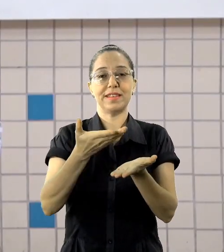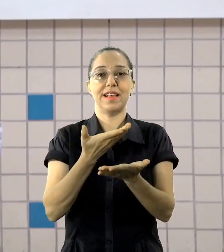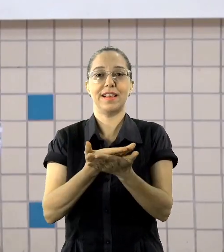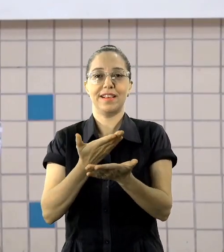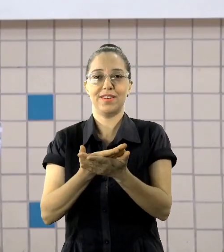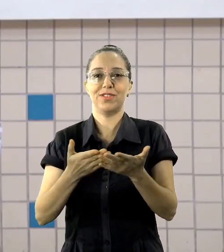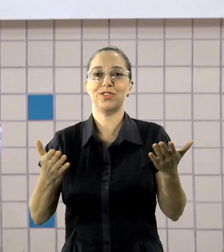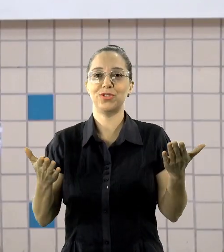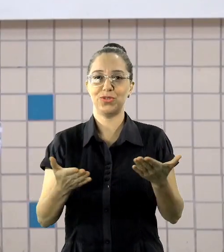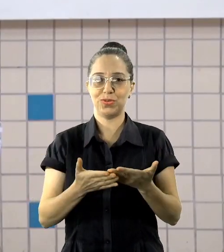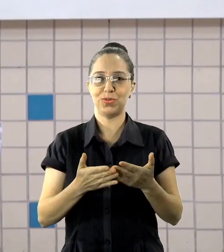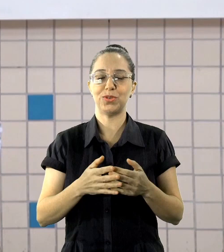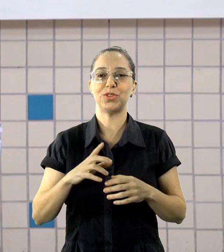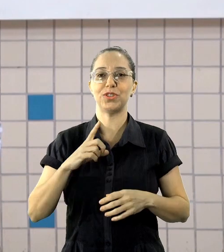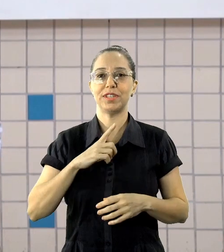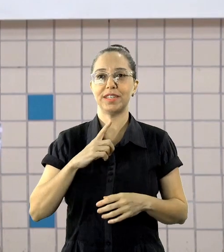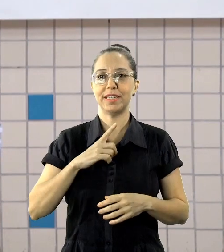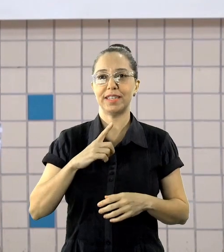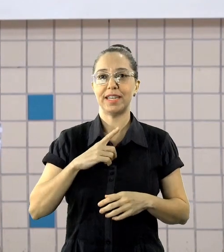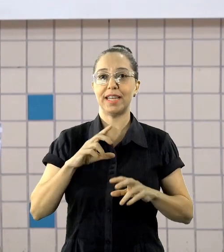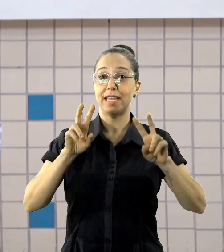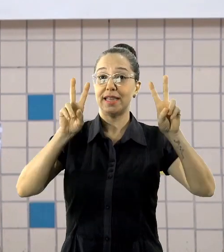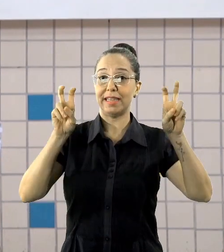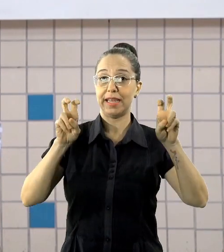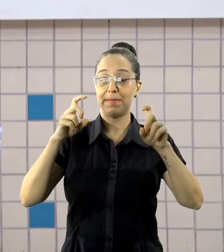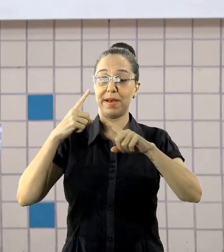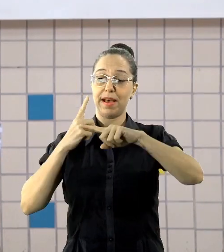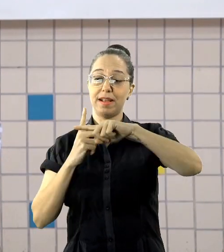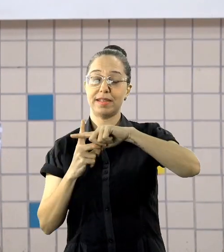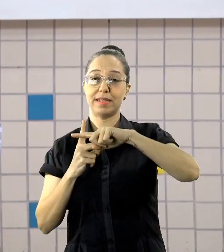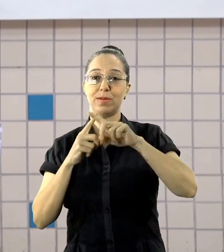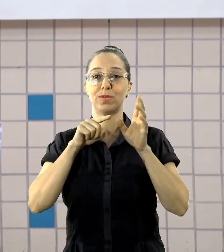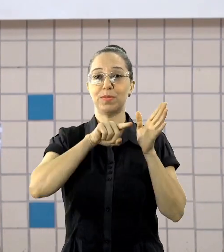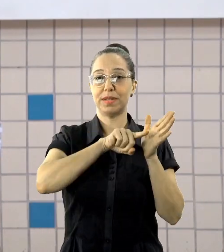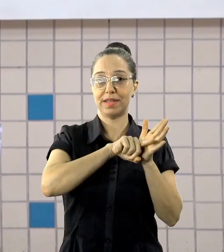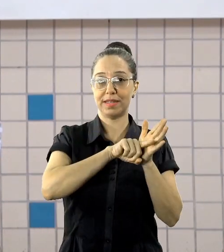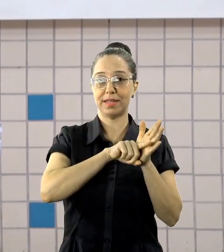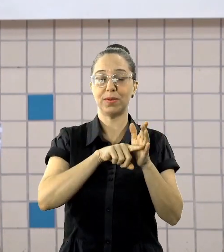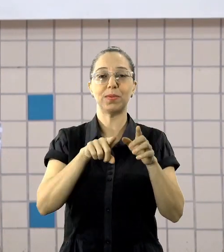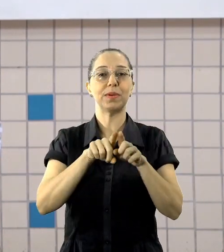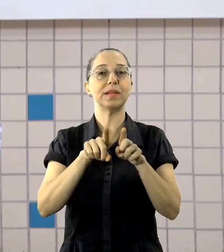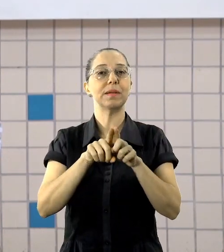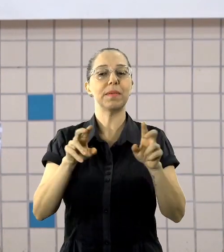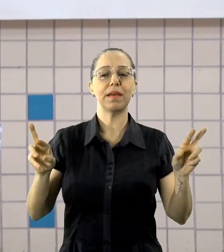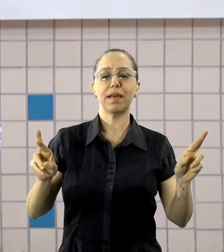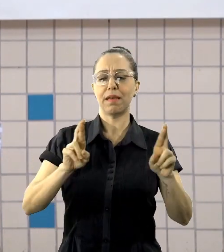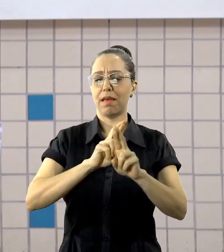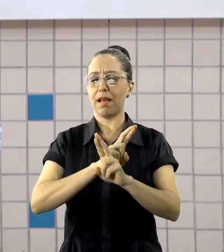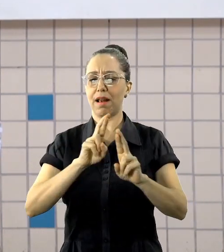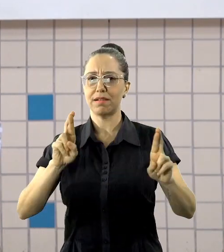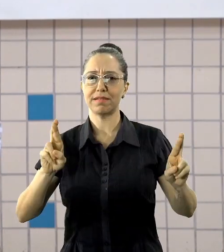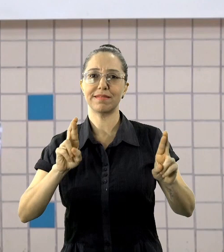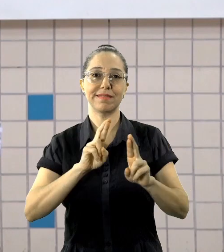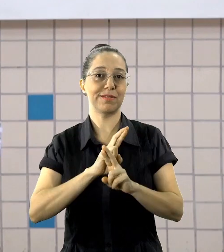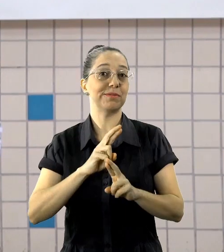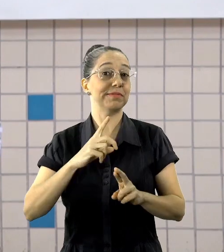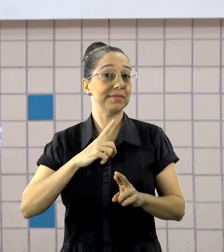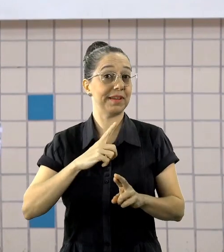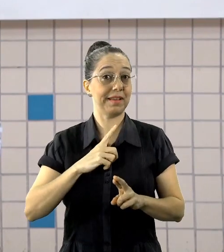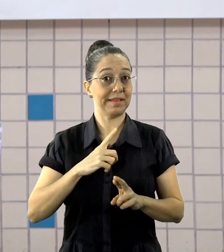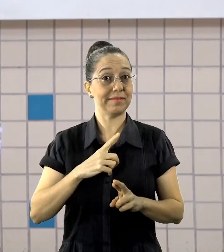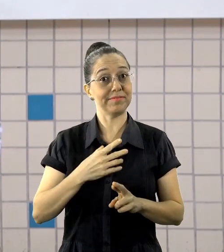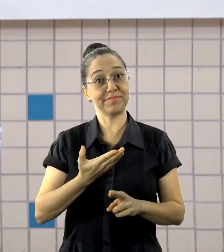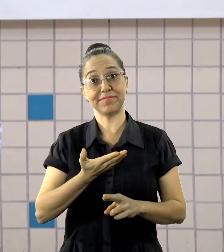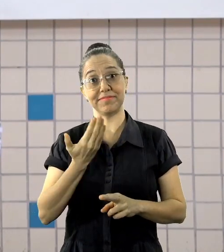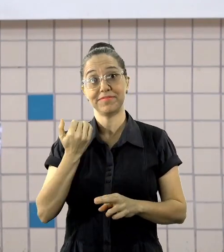hoje. Trabalharemos com a adição e a subtração e aprenderemos um pouco a relação que essas duas operações têm entre si.